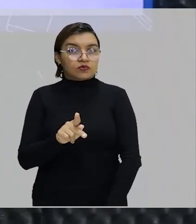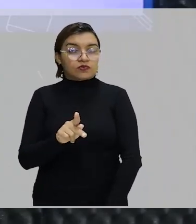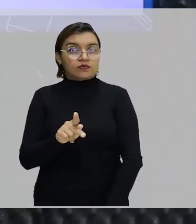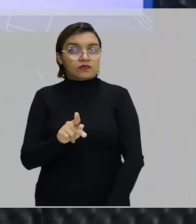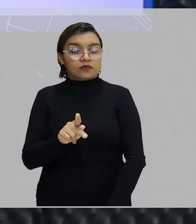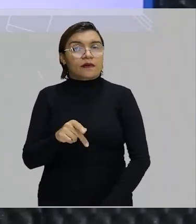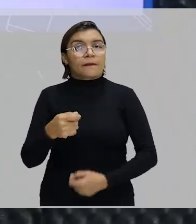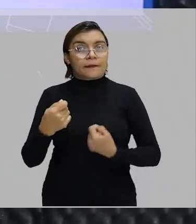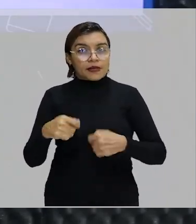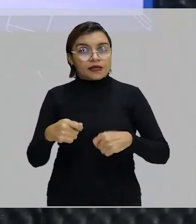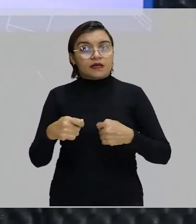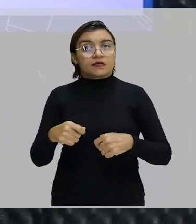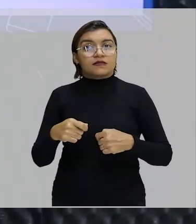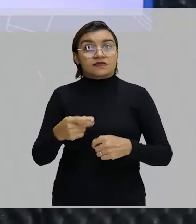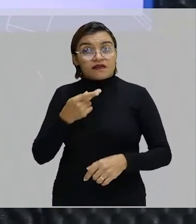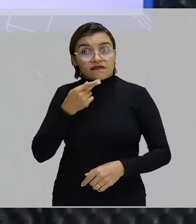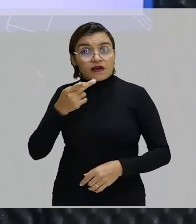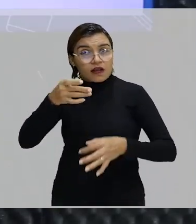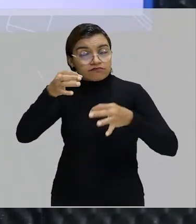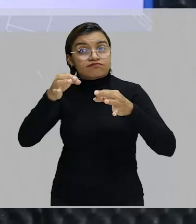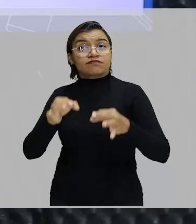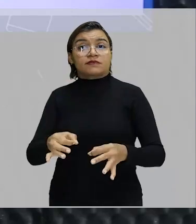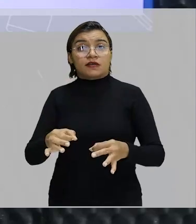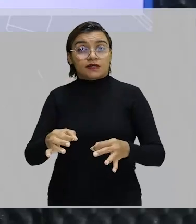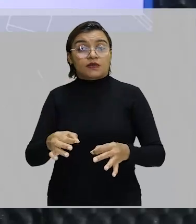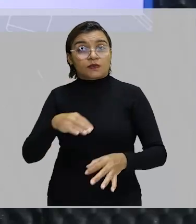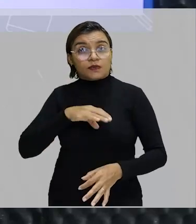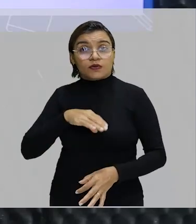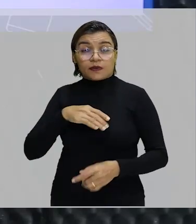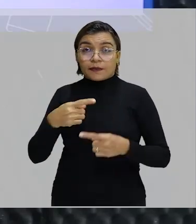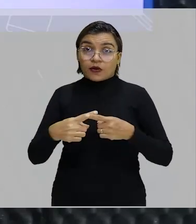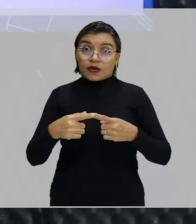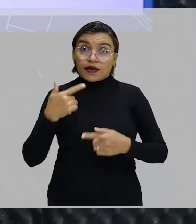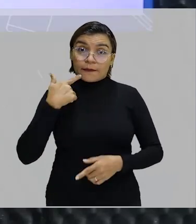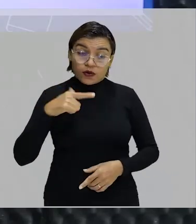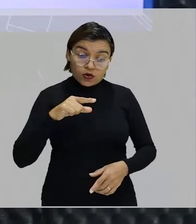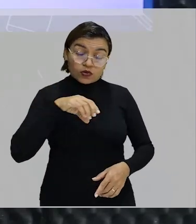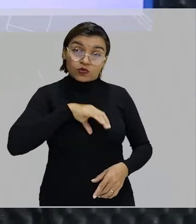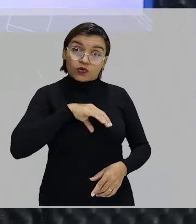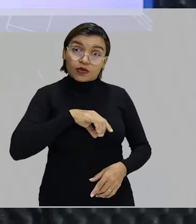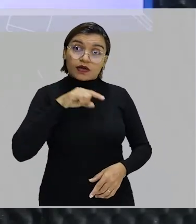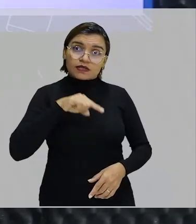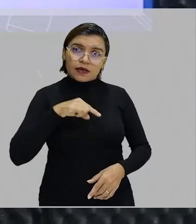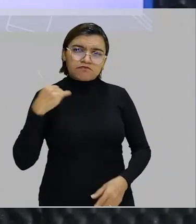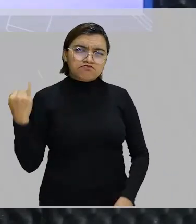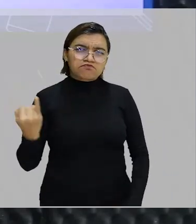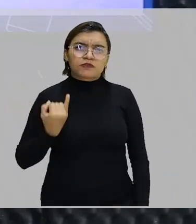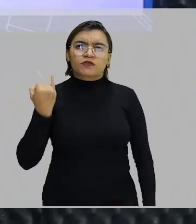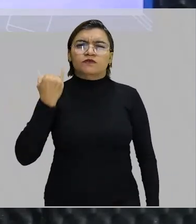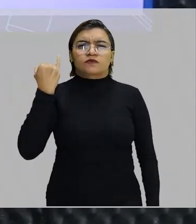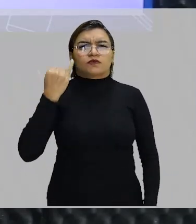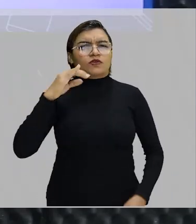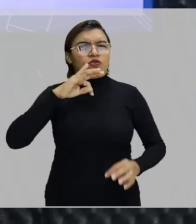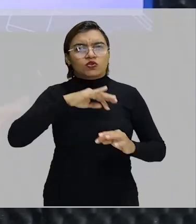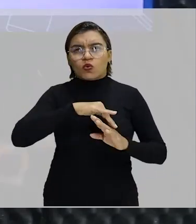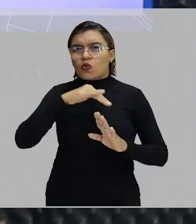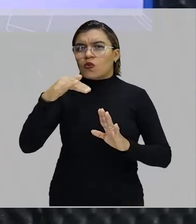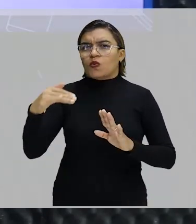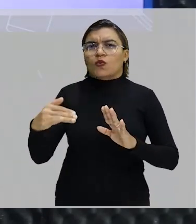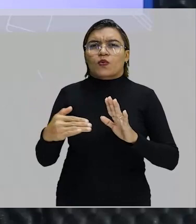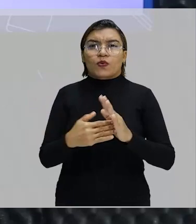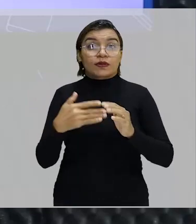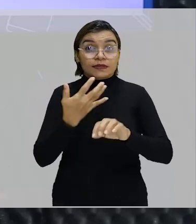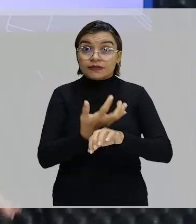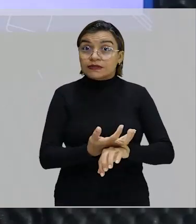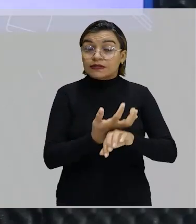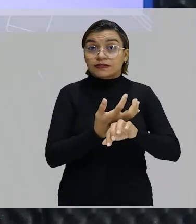falar certo o nosso português. Porque a língua portuguesa é primordial para todas as